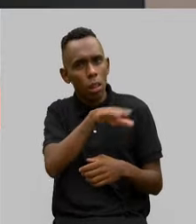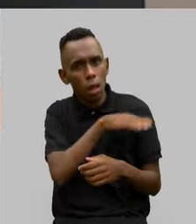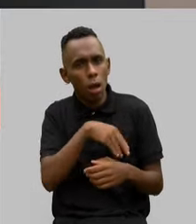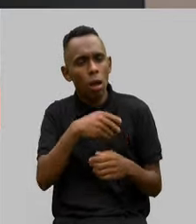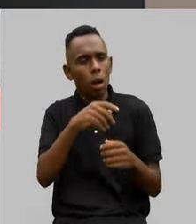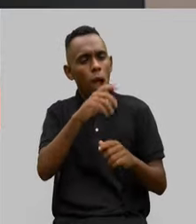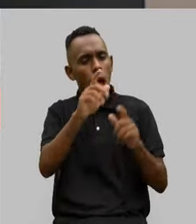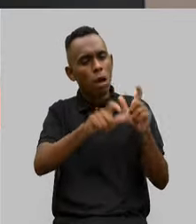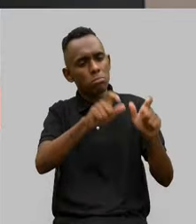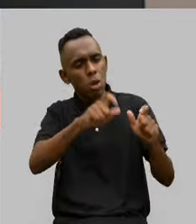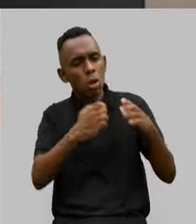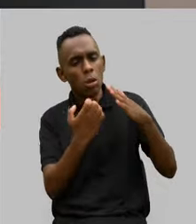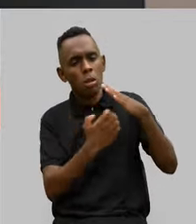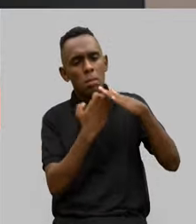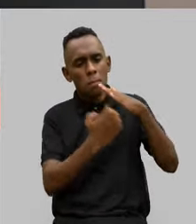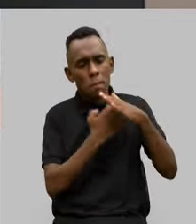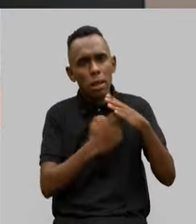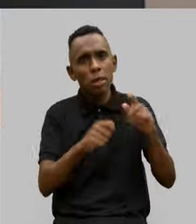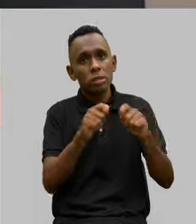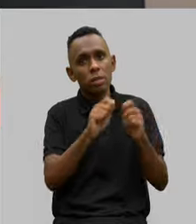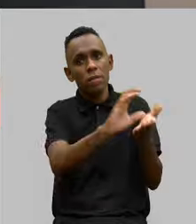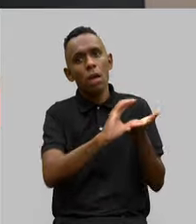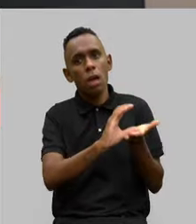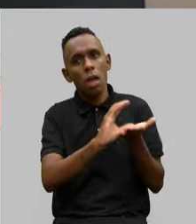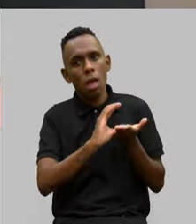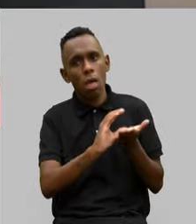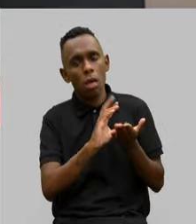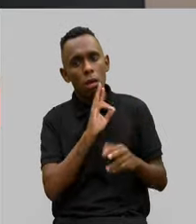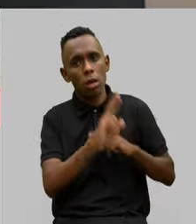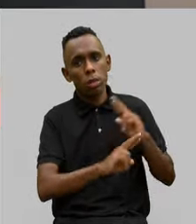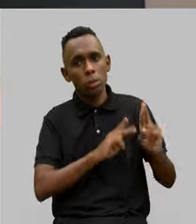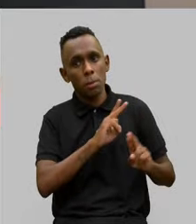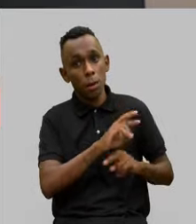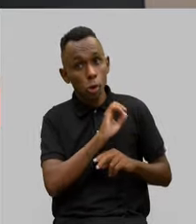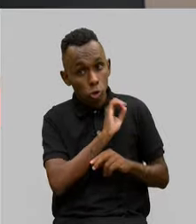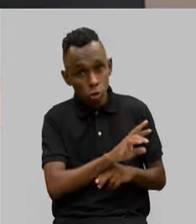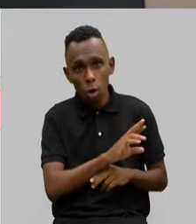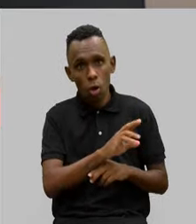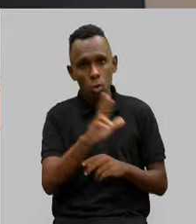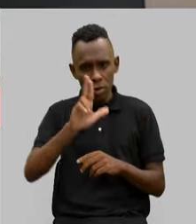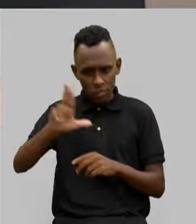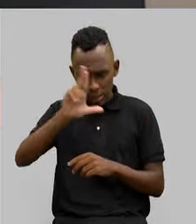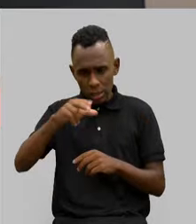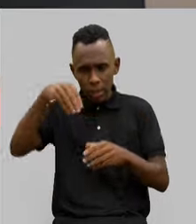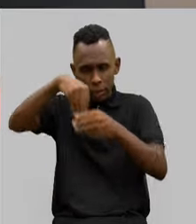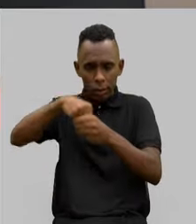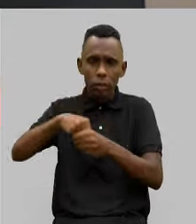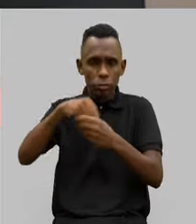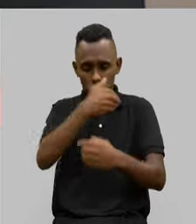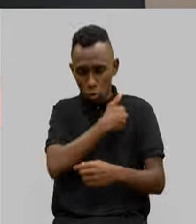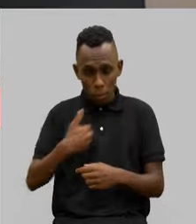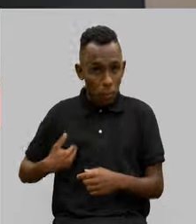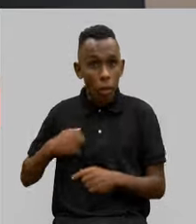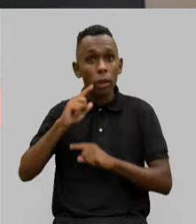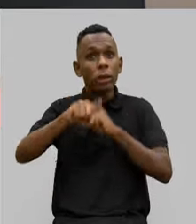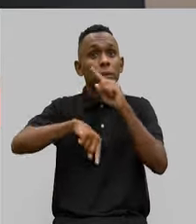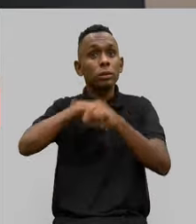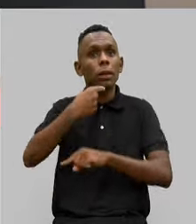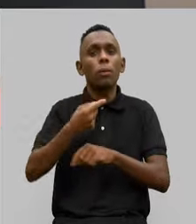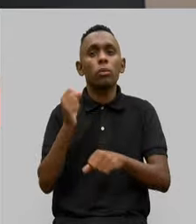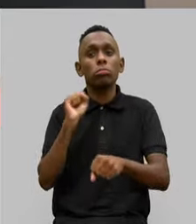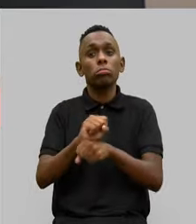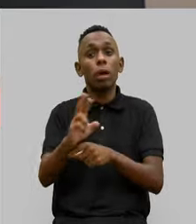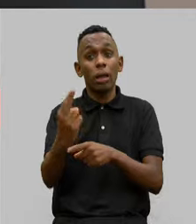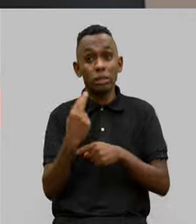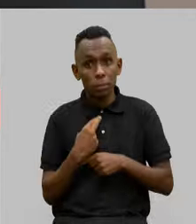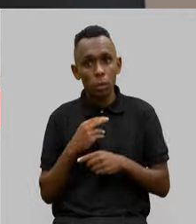determinadas empresas que fazem o financiamento numa universidade pública com a estrutura da universidade pública e depois retém o resultado